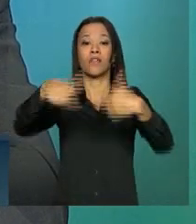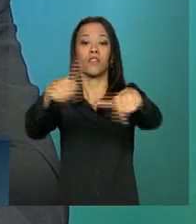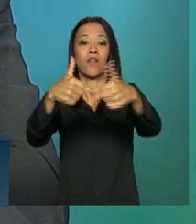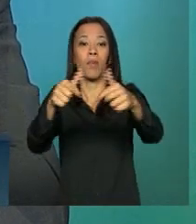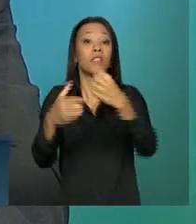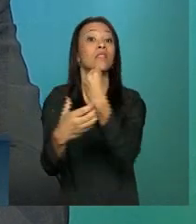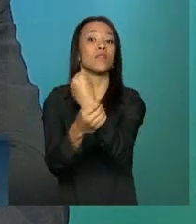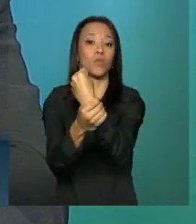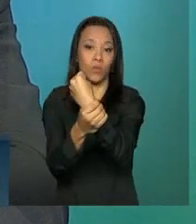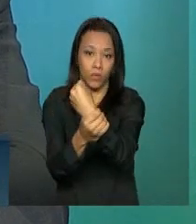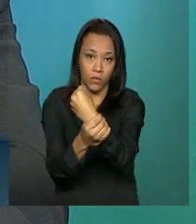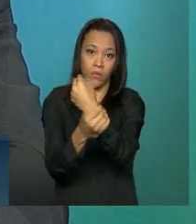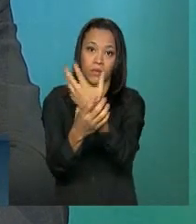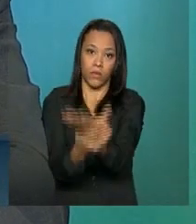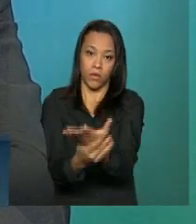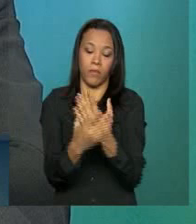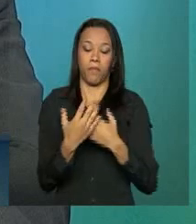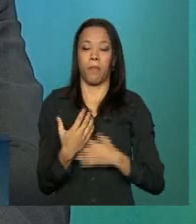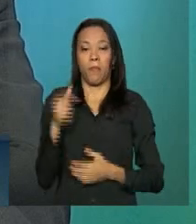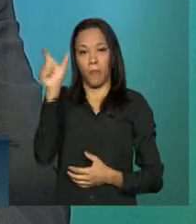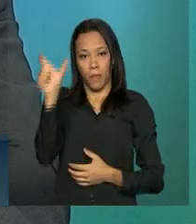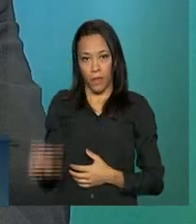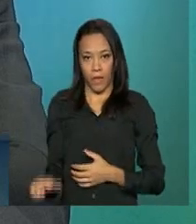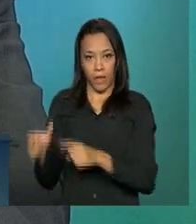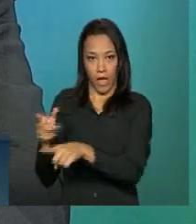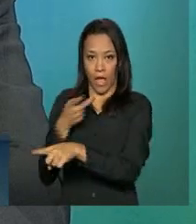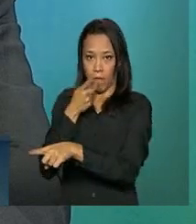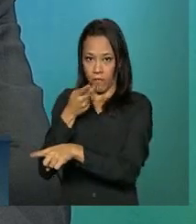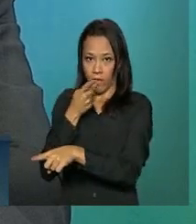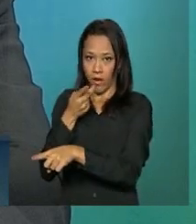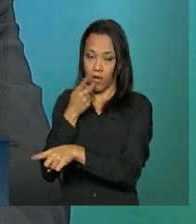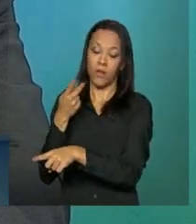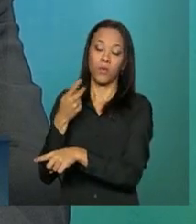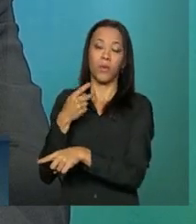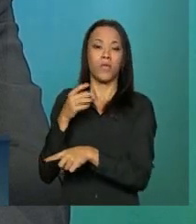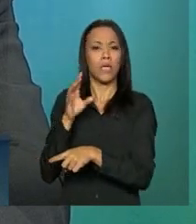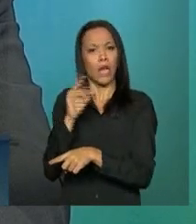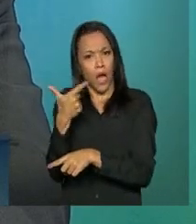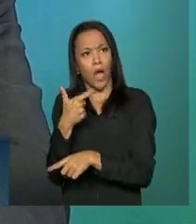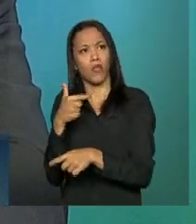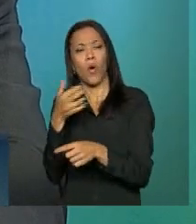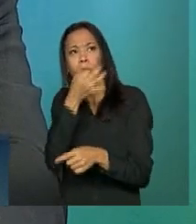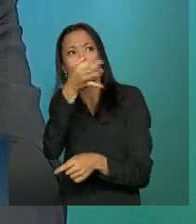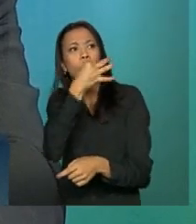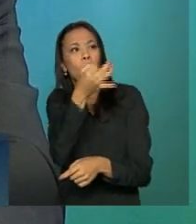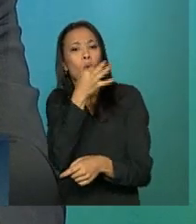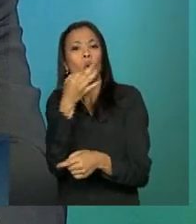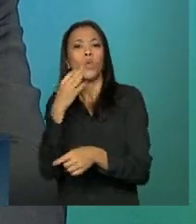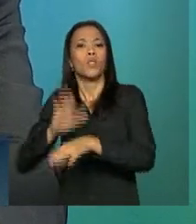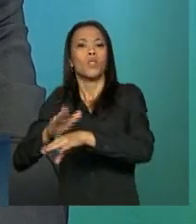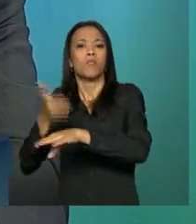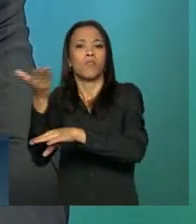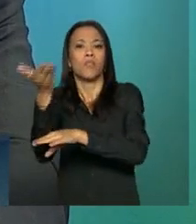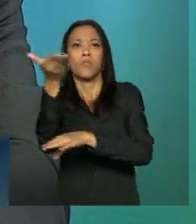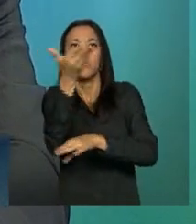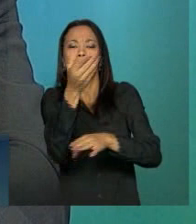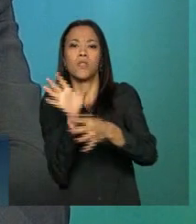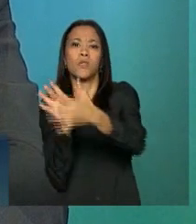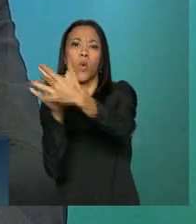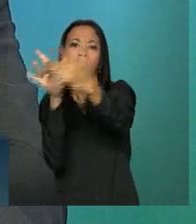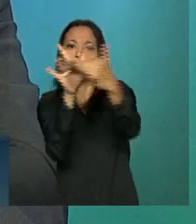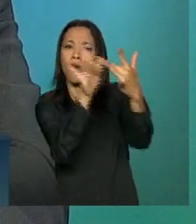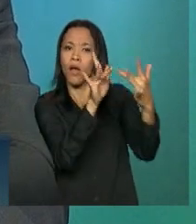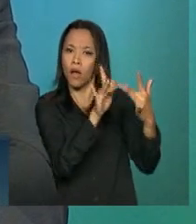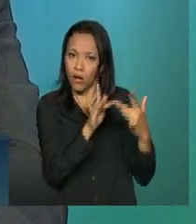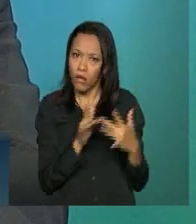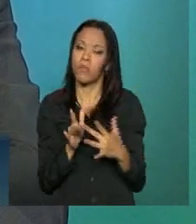Miriam Belchior, todos os parceiros vão estar sendo consultados, isso também faz parte exatamente desses próximos